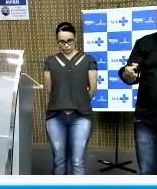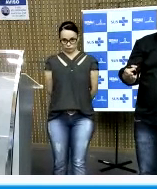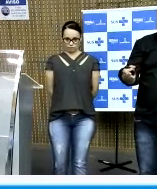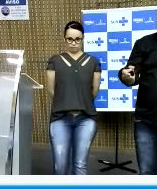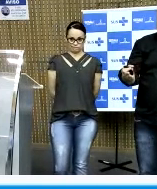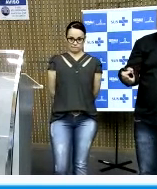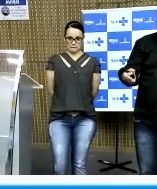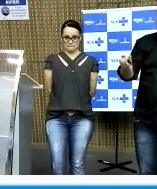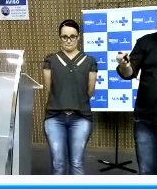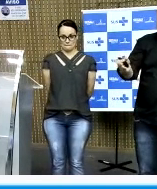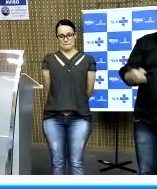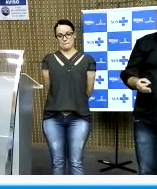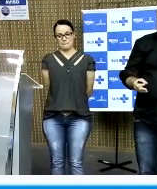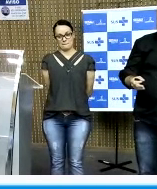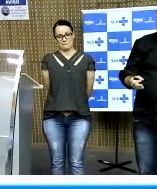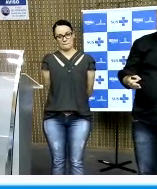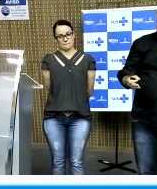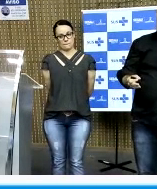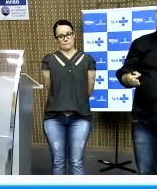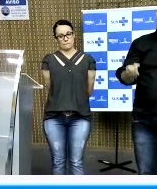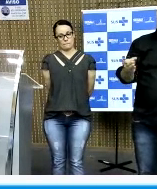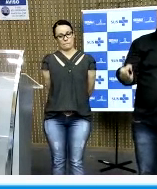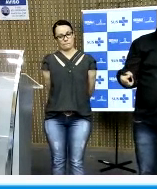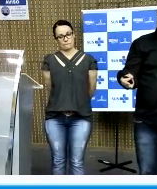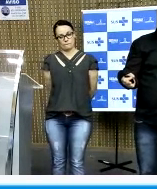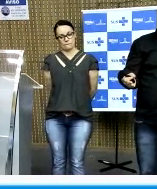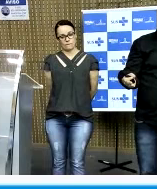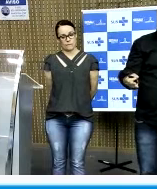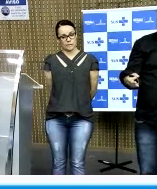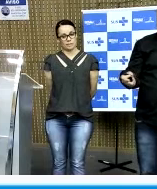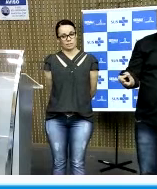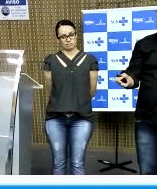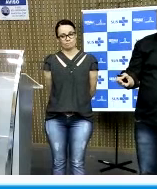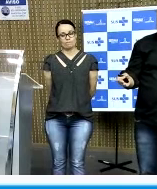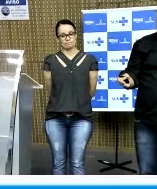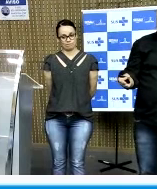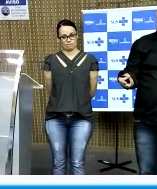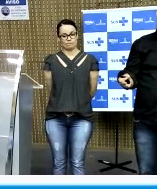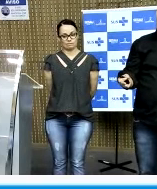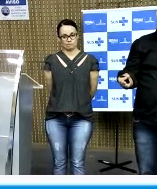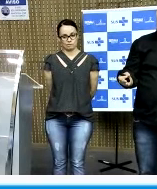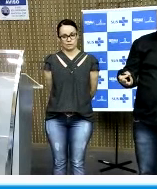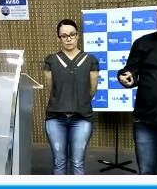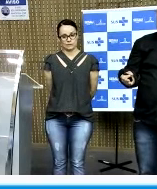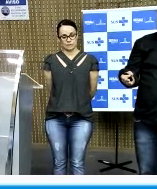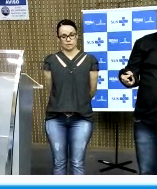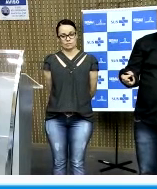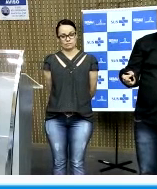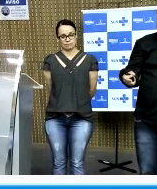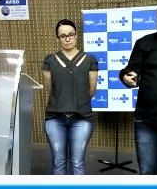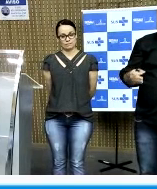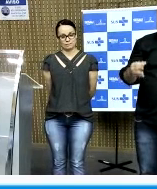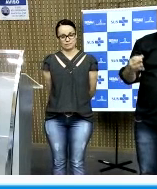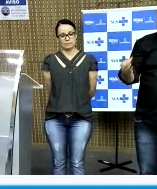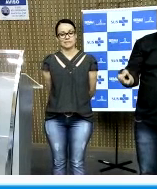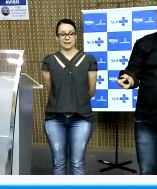2 consultas, e no primeiro semestre de 2021 também 2 consultas. Também é um dado que tem que ser melhorado, tá? Na verdade, não é um dado